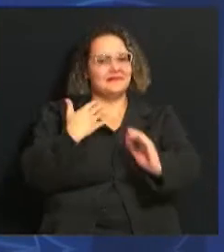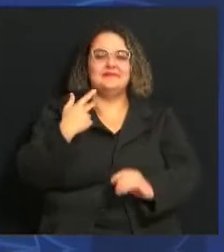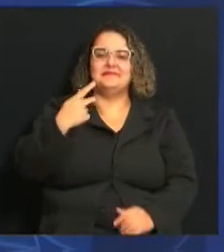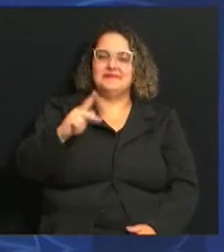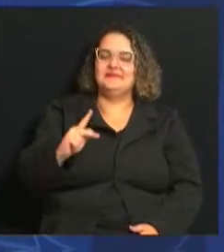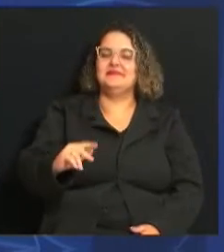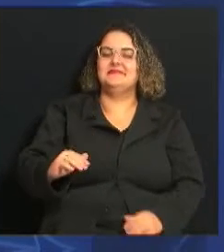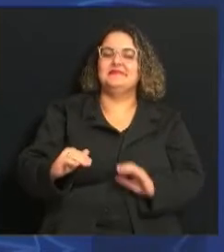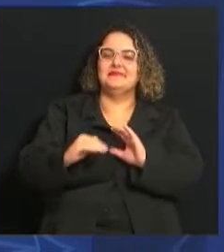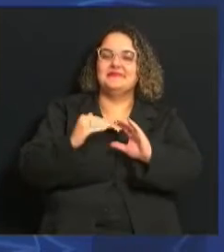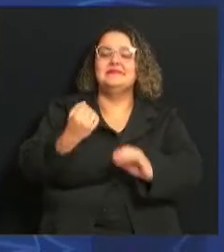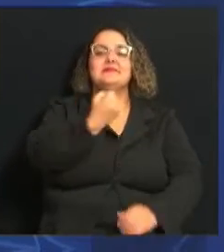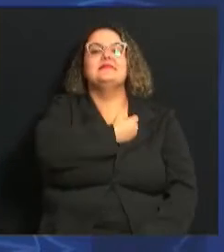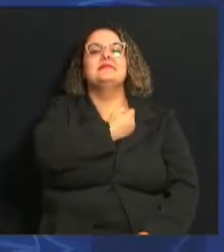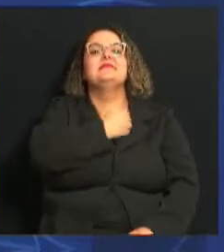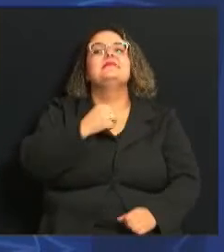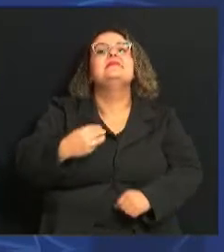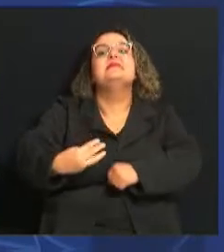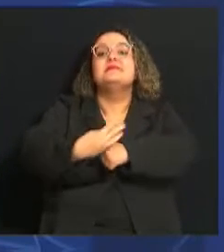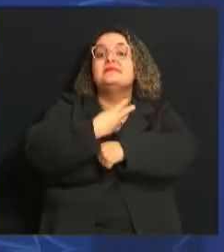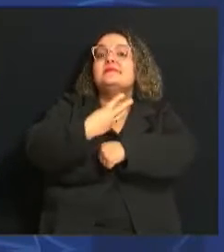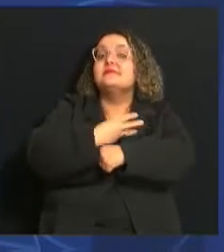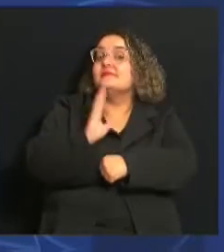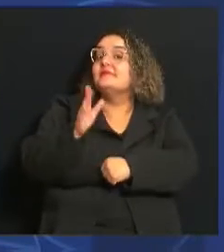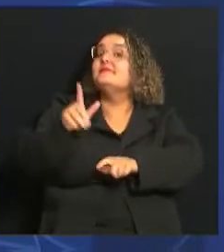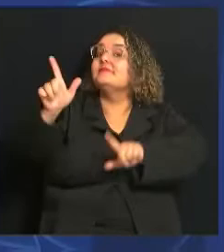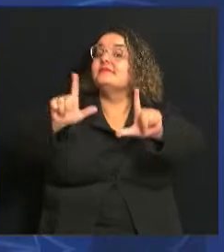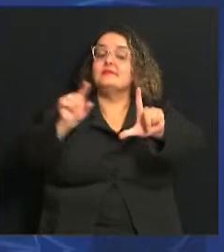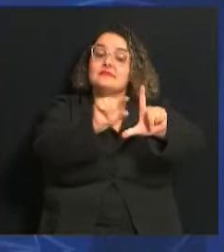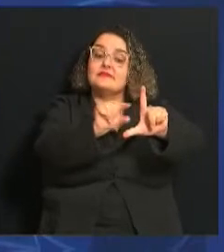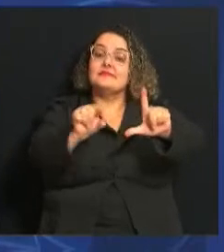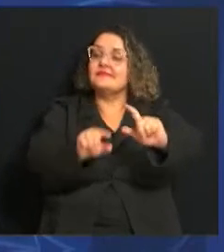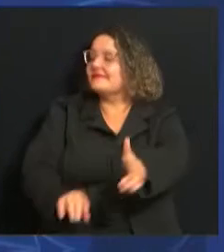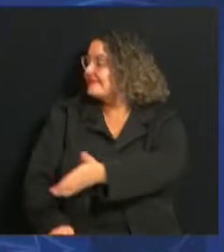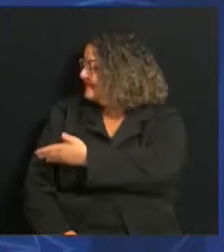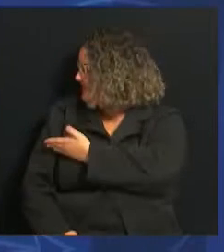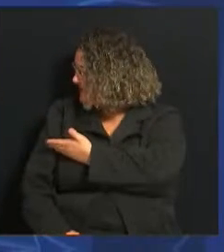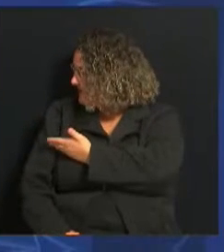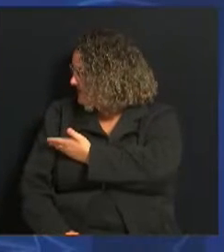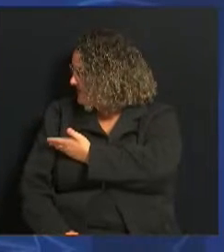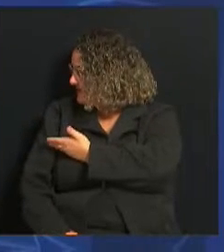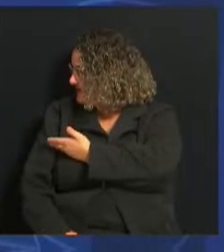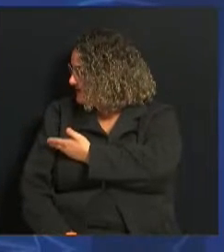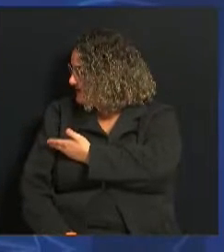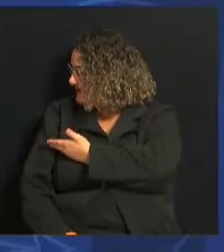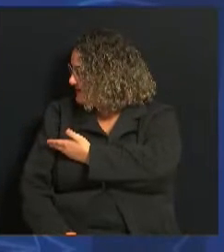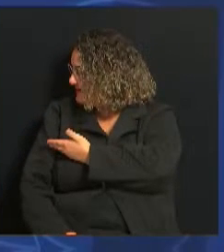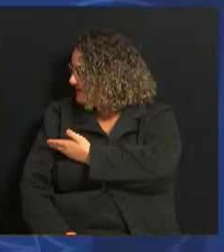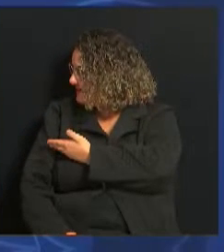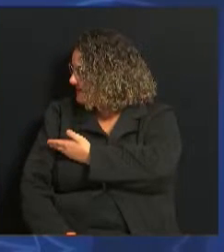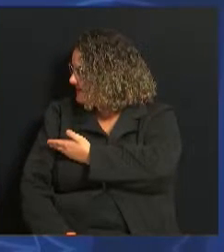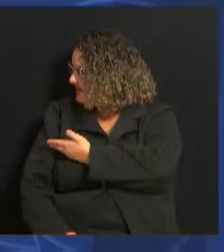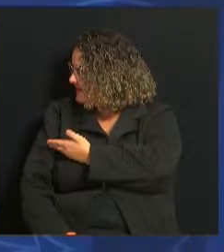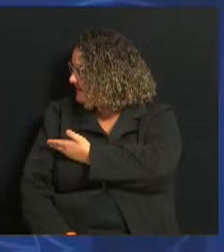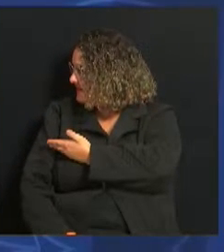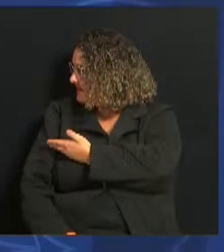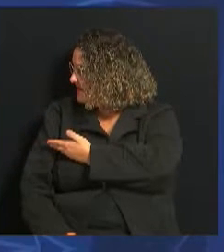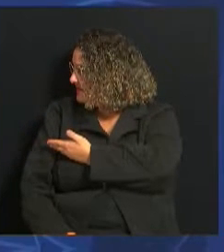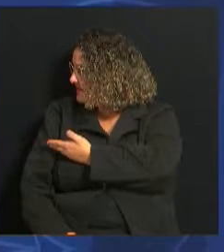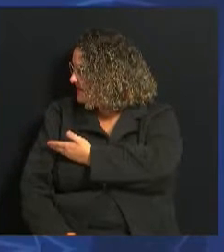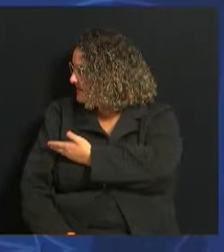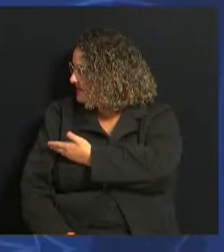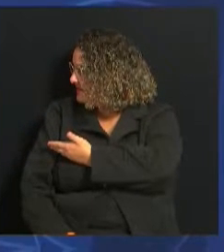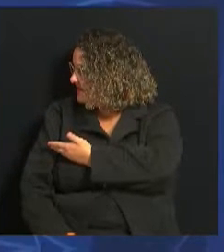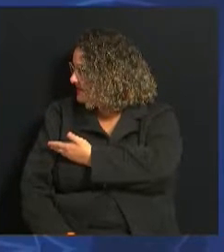para o número do nosso WhatsApp, que já está aqui embaixo da sua tela. 19 é o nosso DDD,